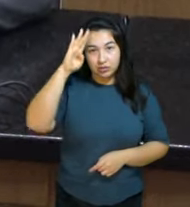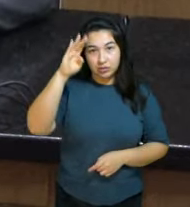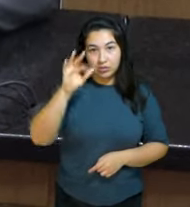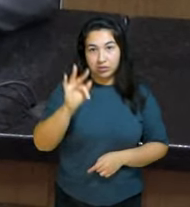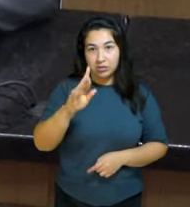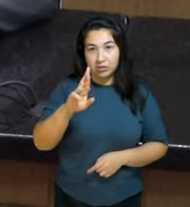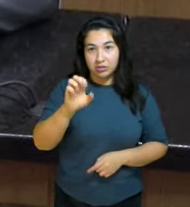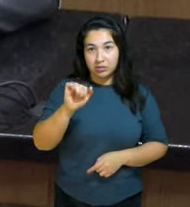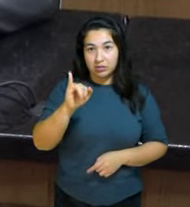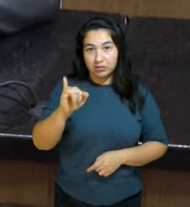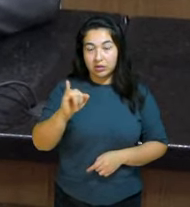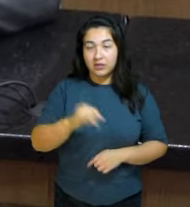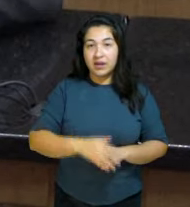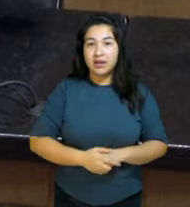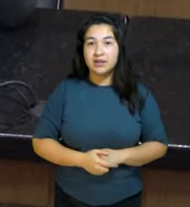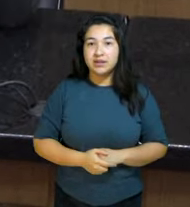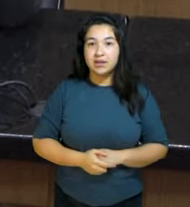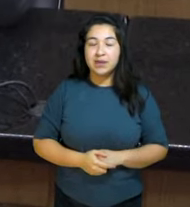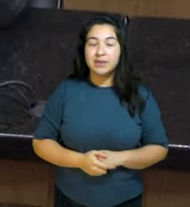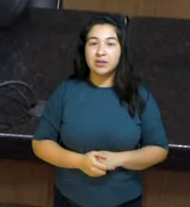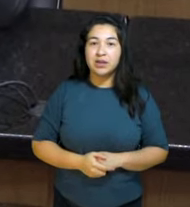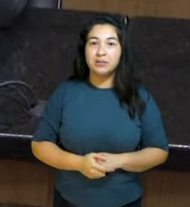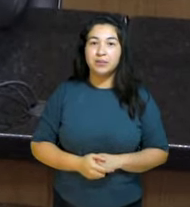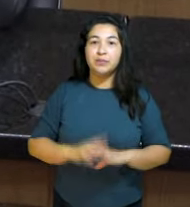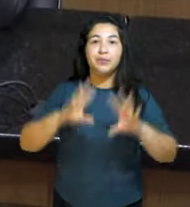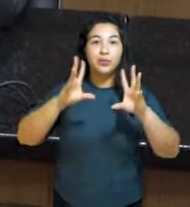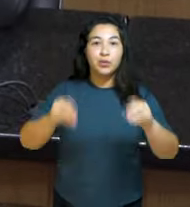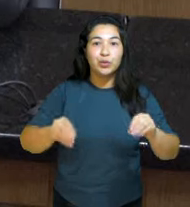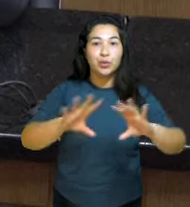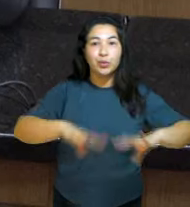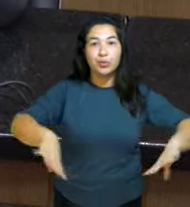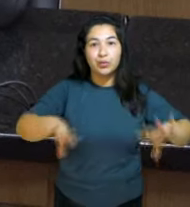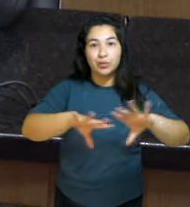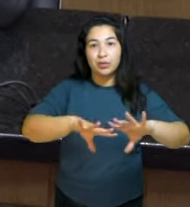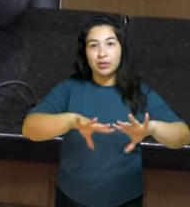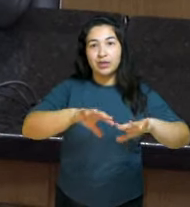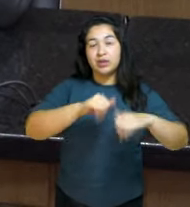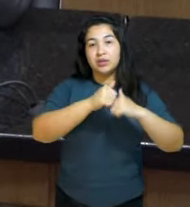os comendadores presentes, cumprimentar os